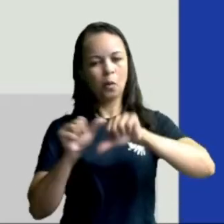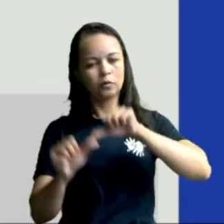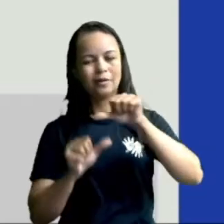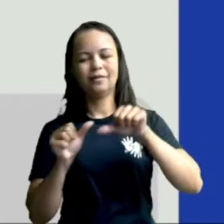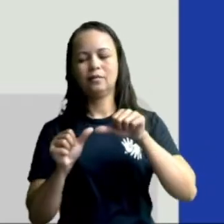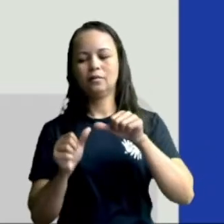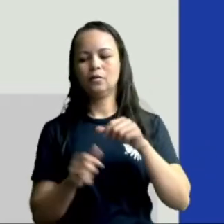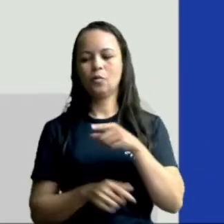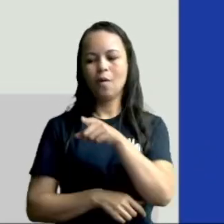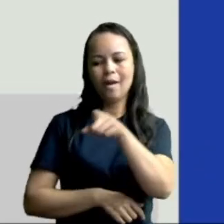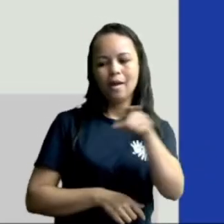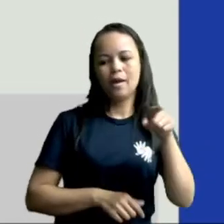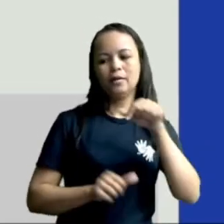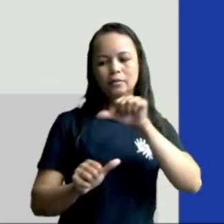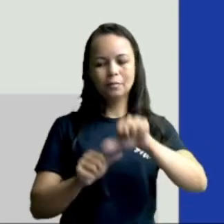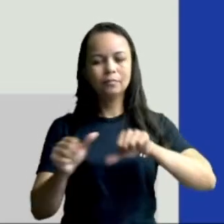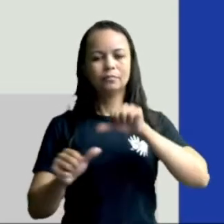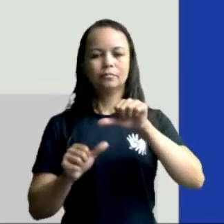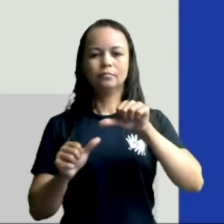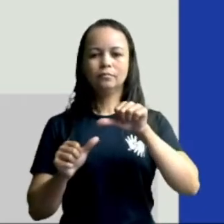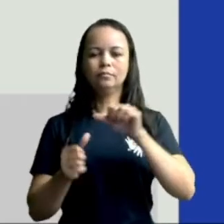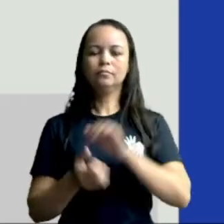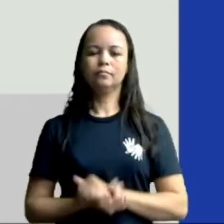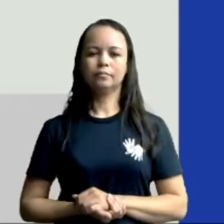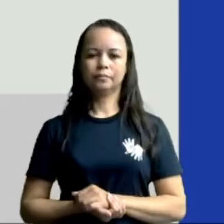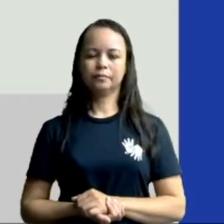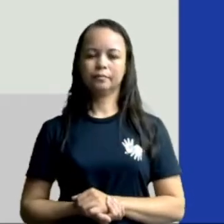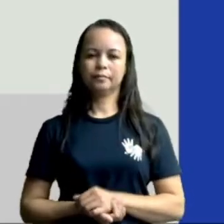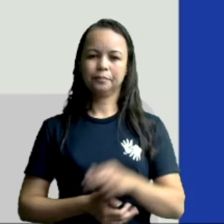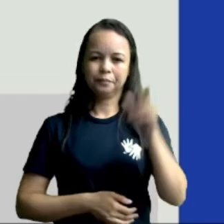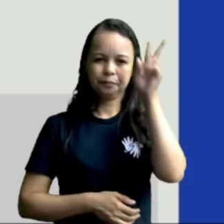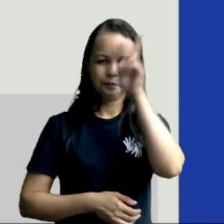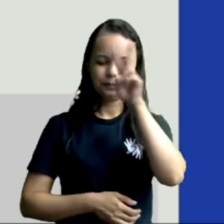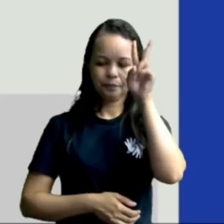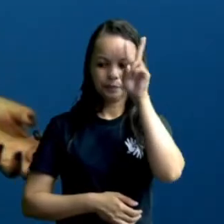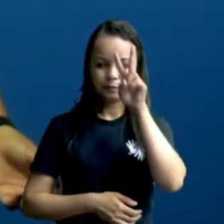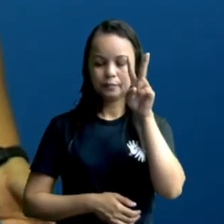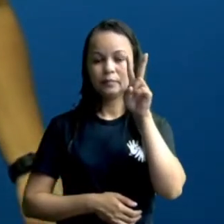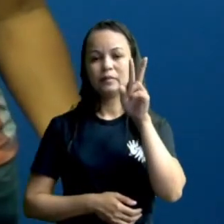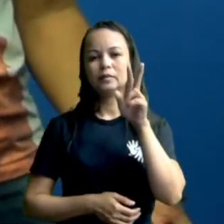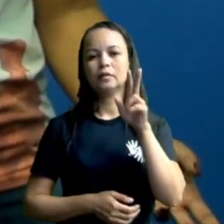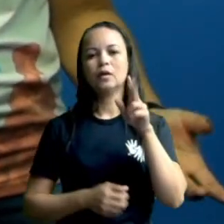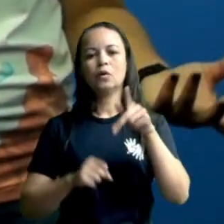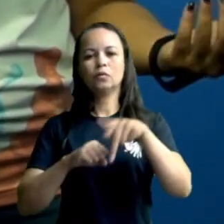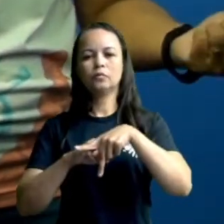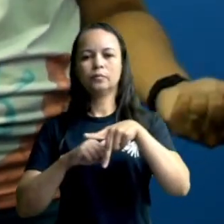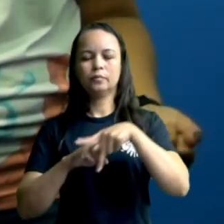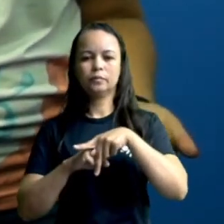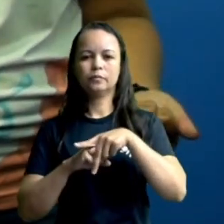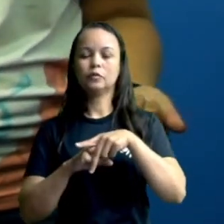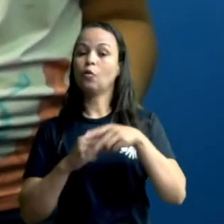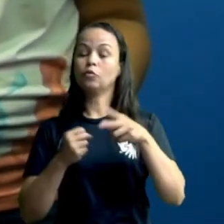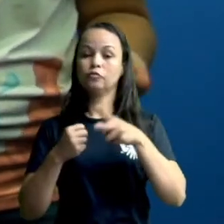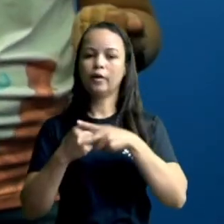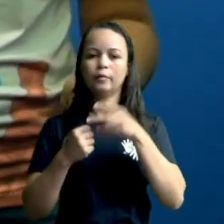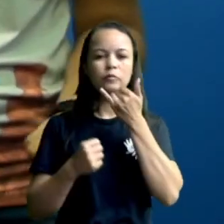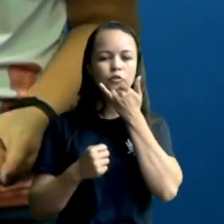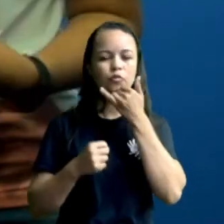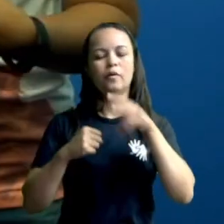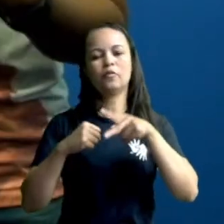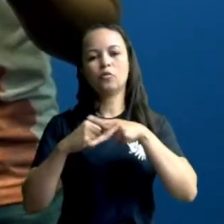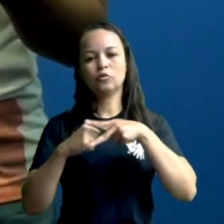mudarías, ellos se mudariam. Então, lembrando que com os verbos